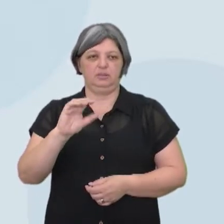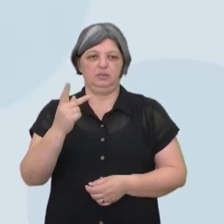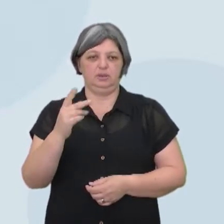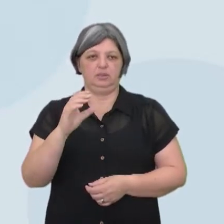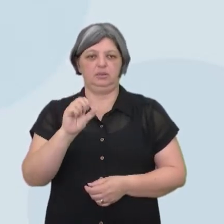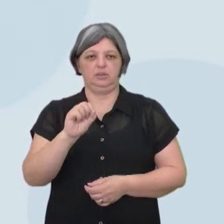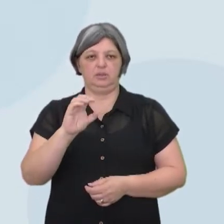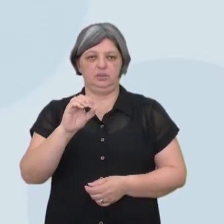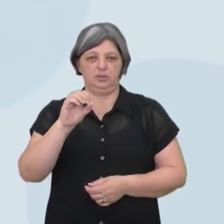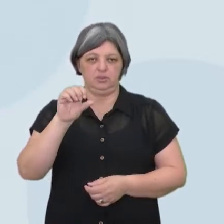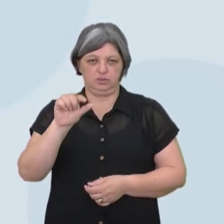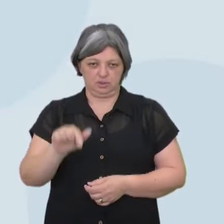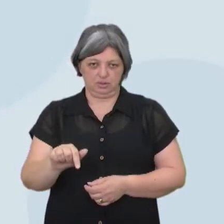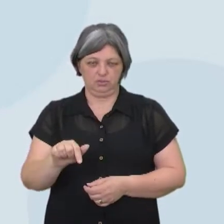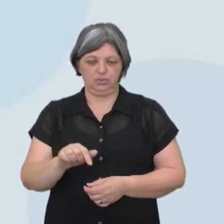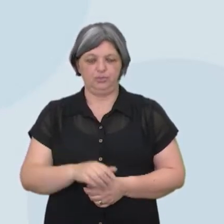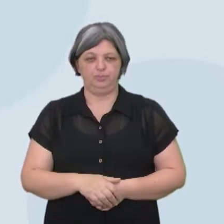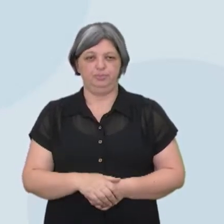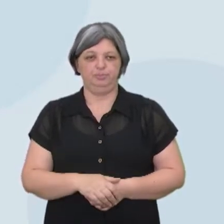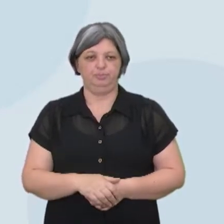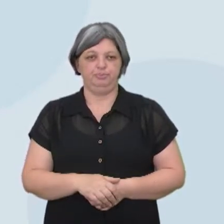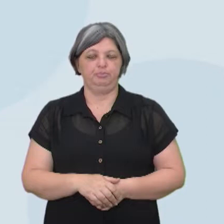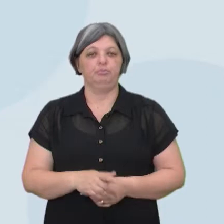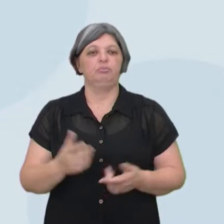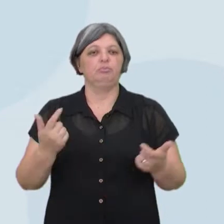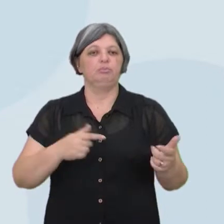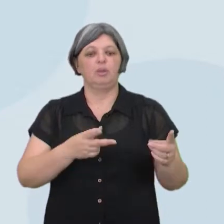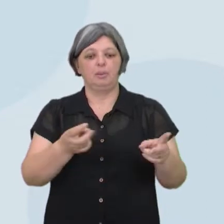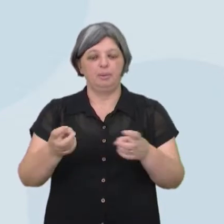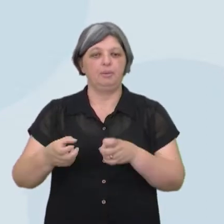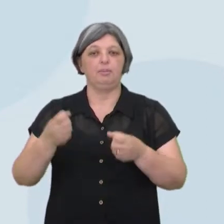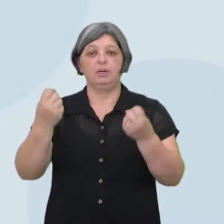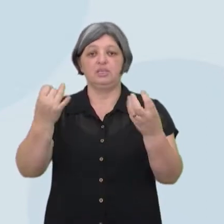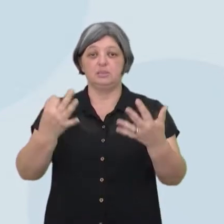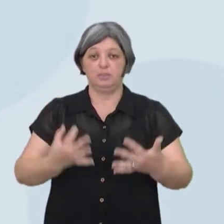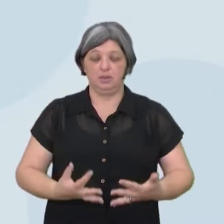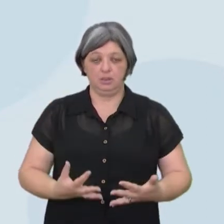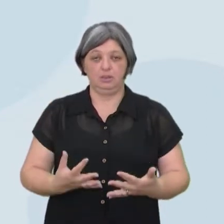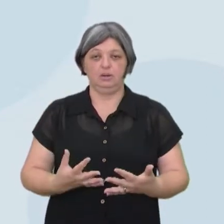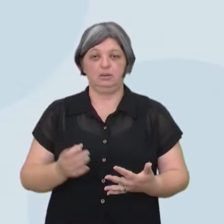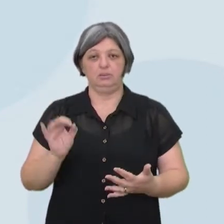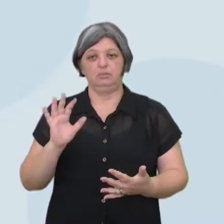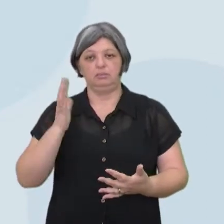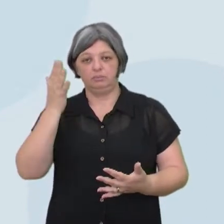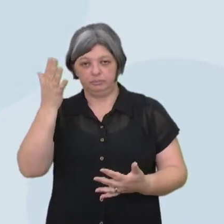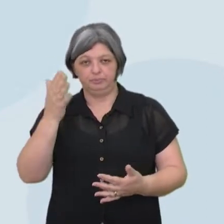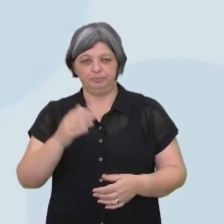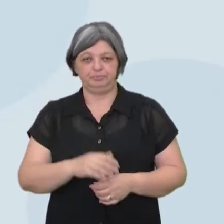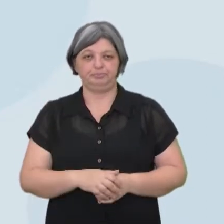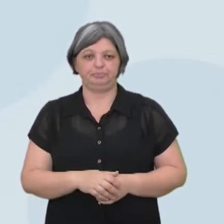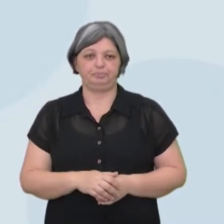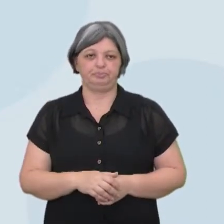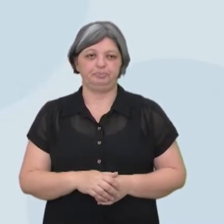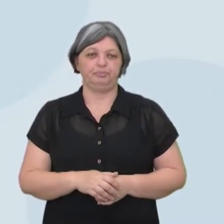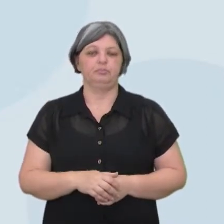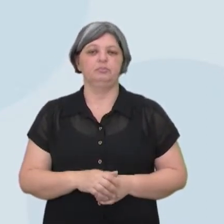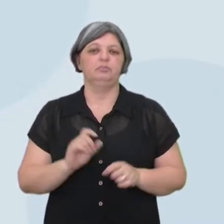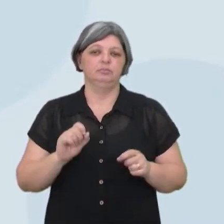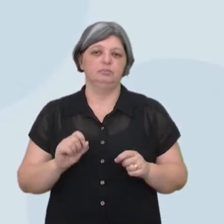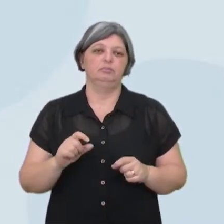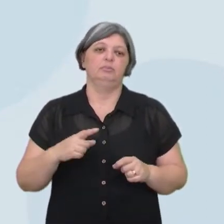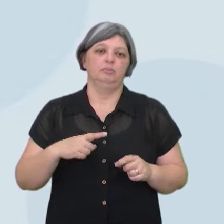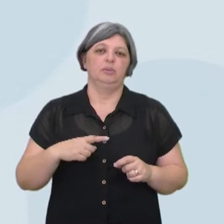EMI-FCHS 07, onde a gente identifica, explica, né, situações em que